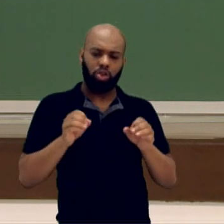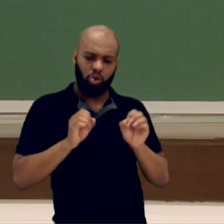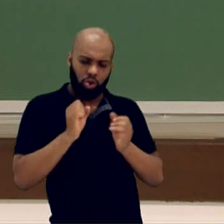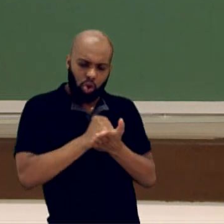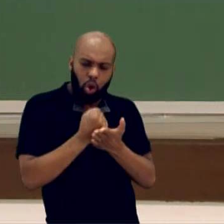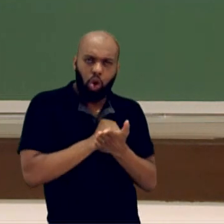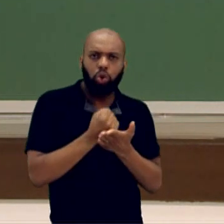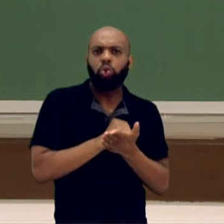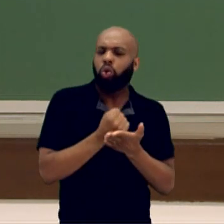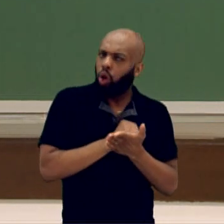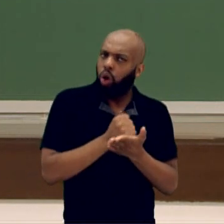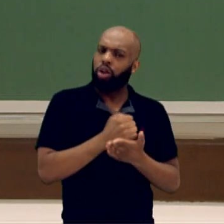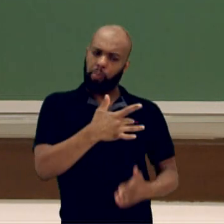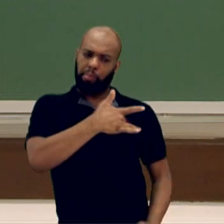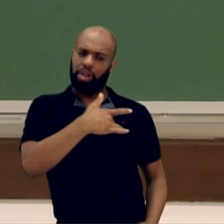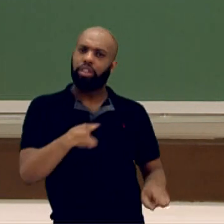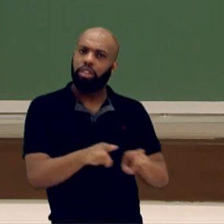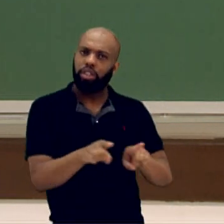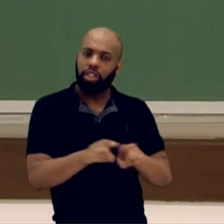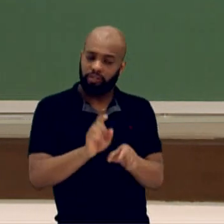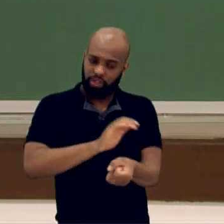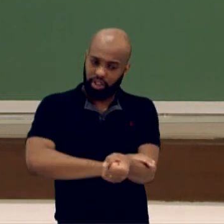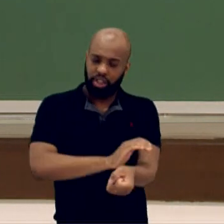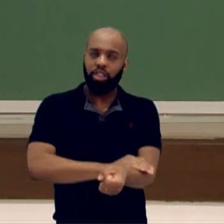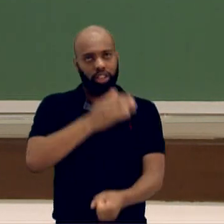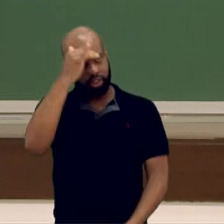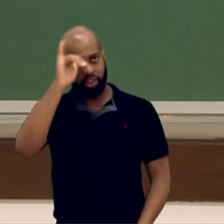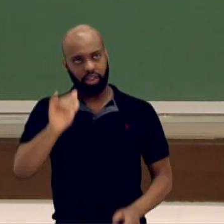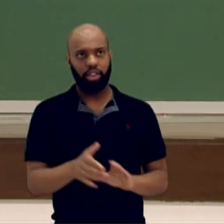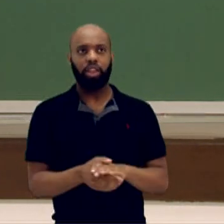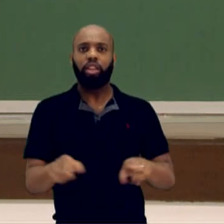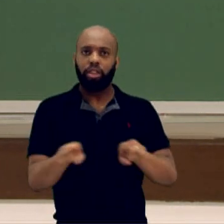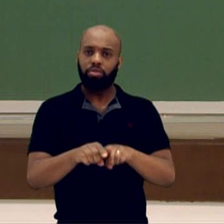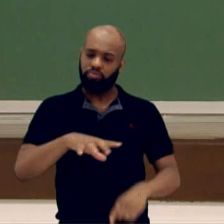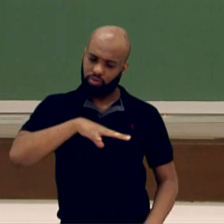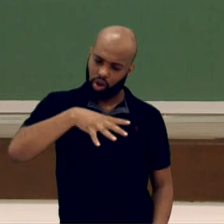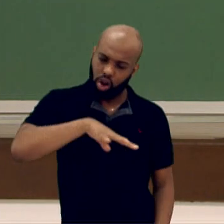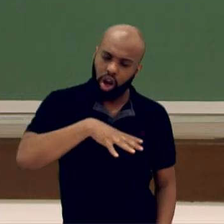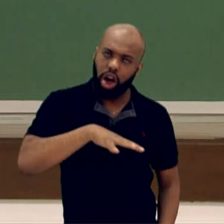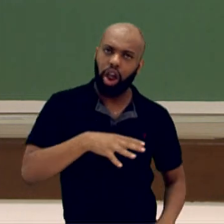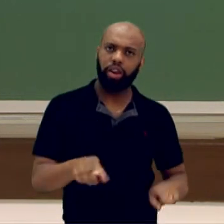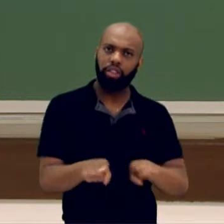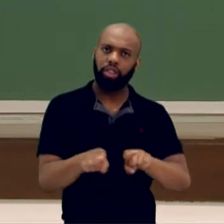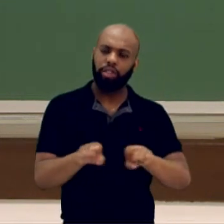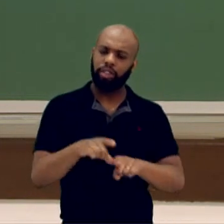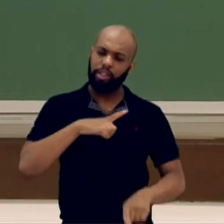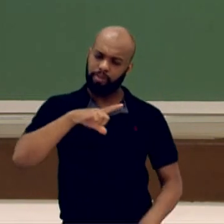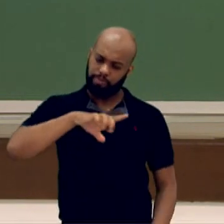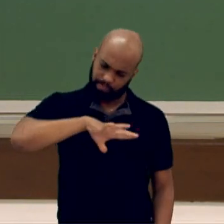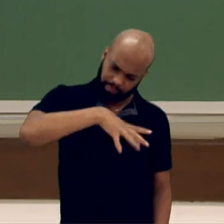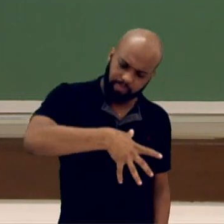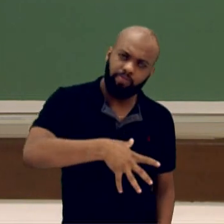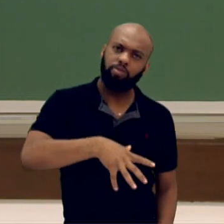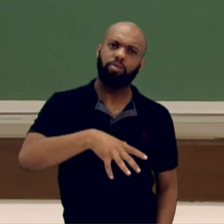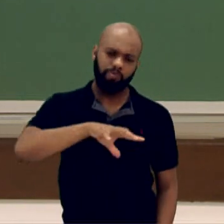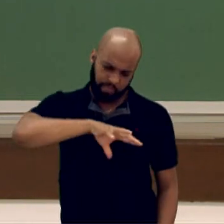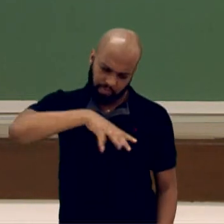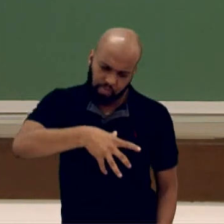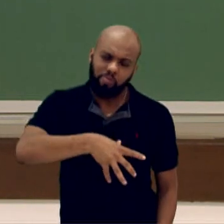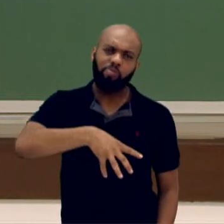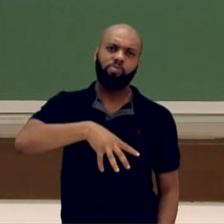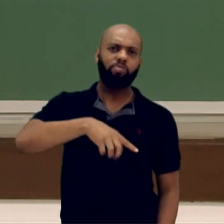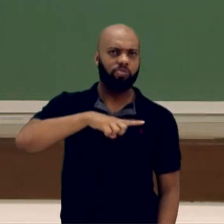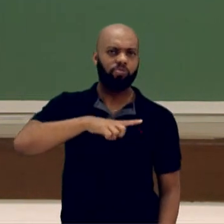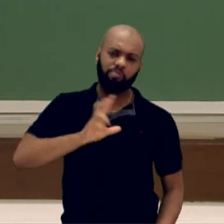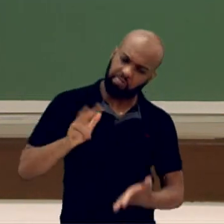paixões, temperança, né, para não cair nos vícios, e por último a coragem, né, de ter a coragem, né, a